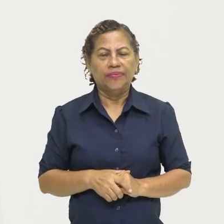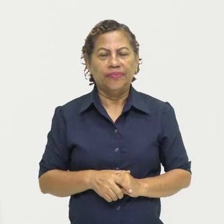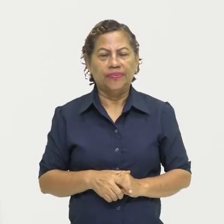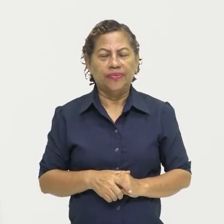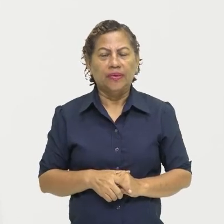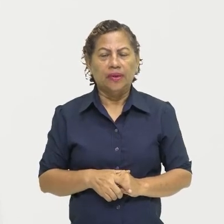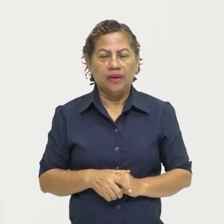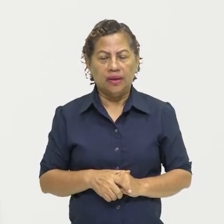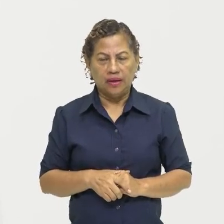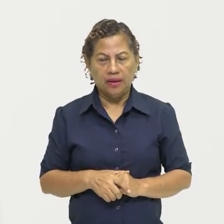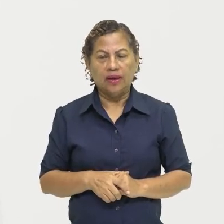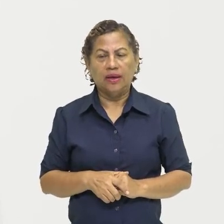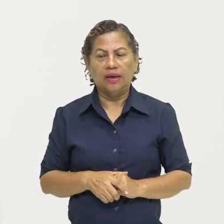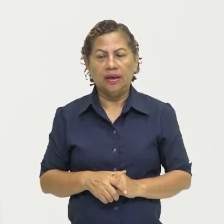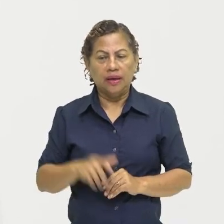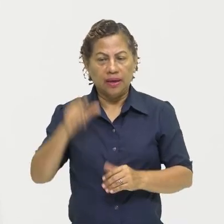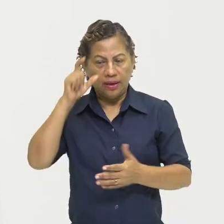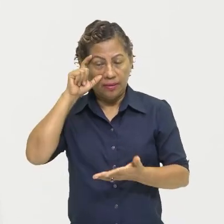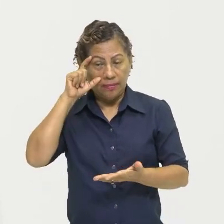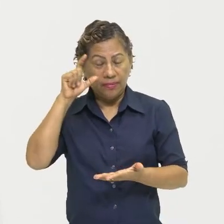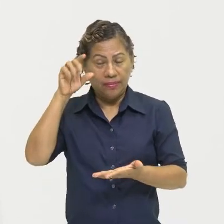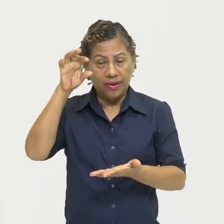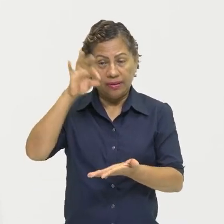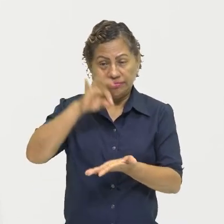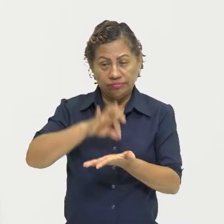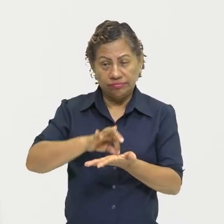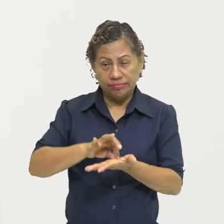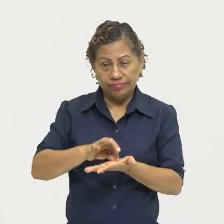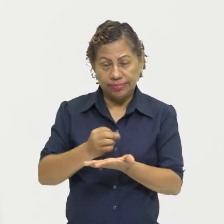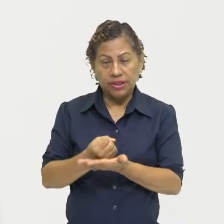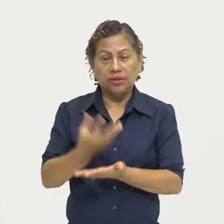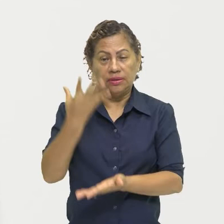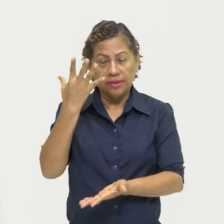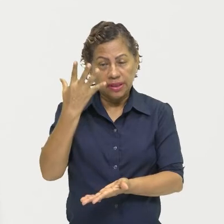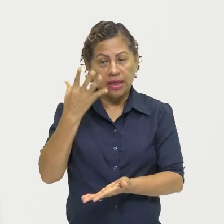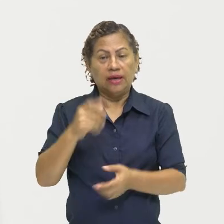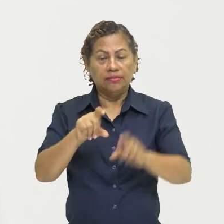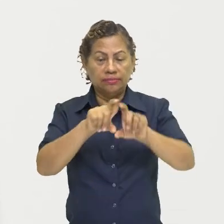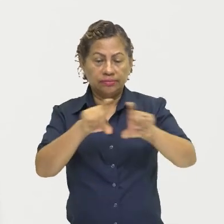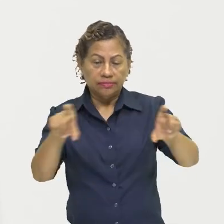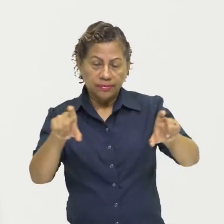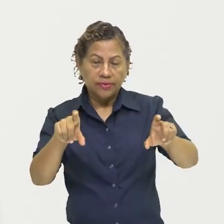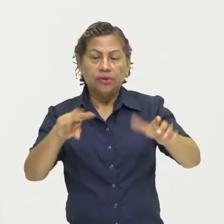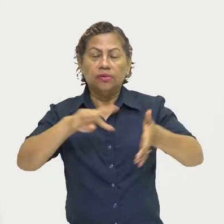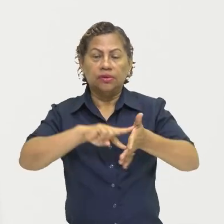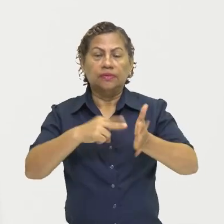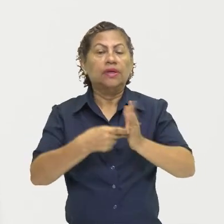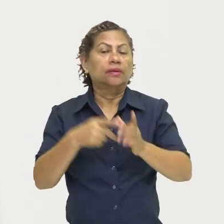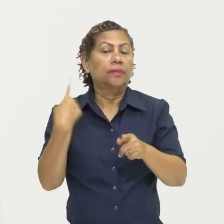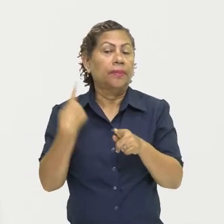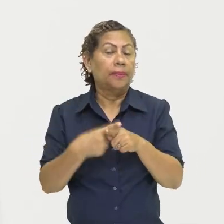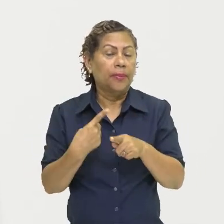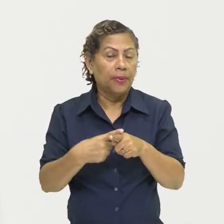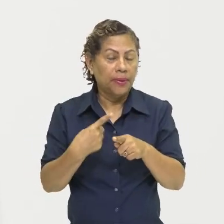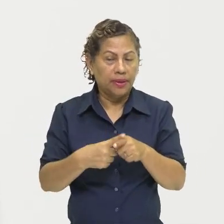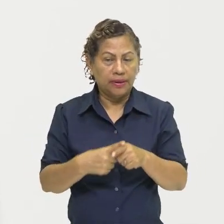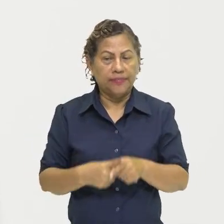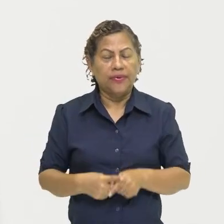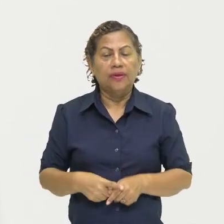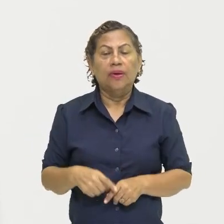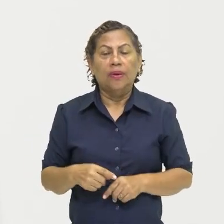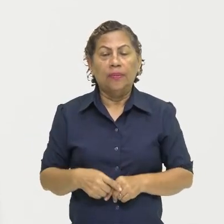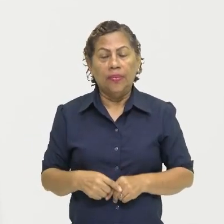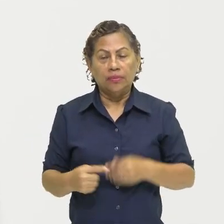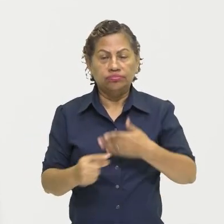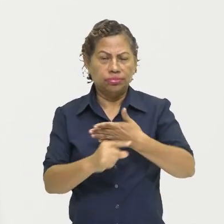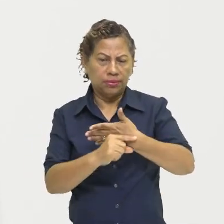Mário de Andrade também quis colocar essa frase com duplo sentido, por quê? Porque Mário de Andrade